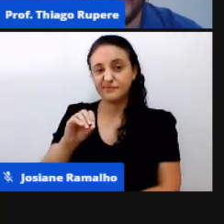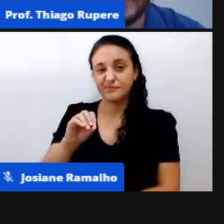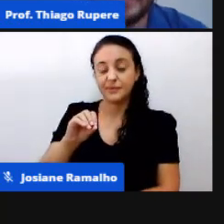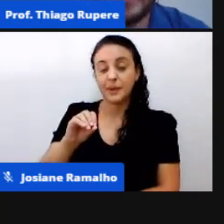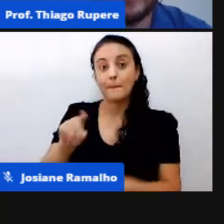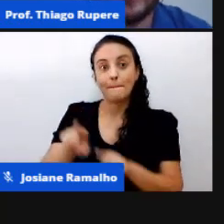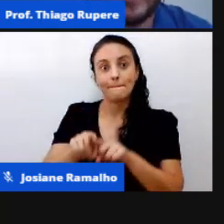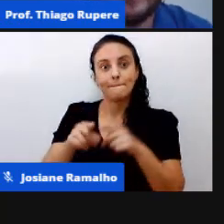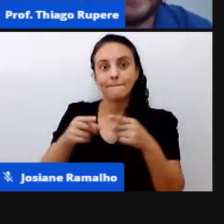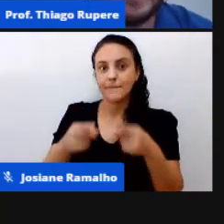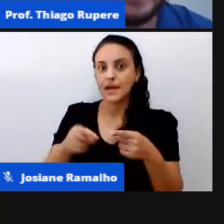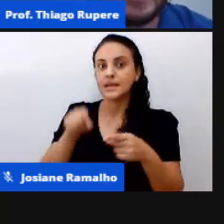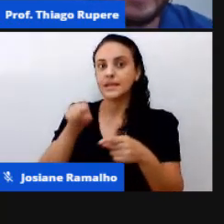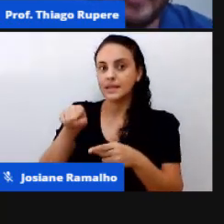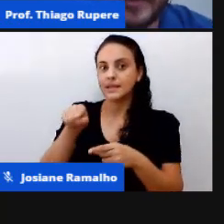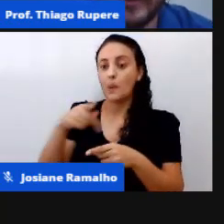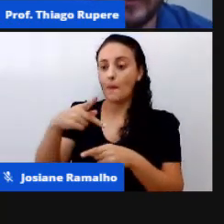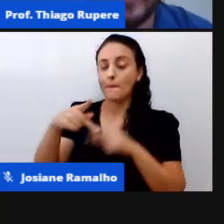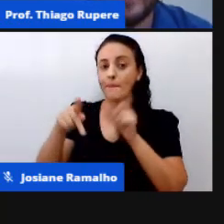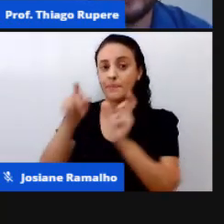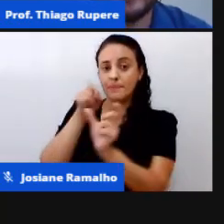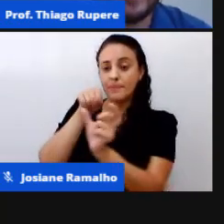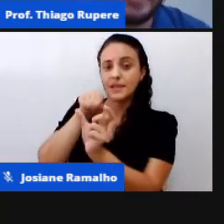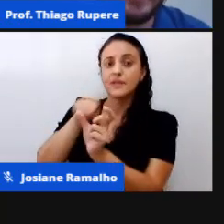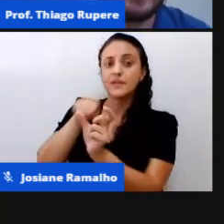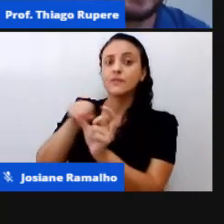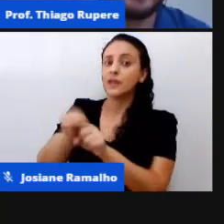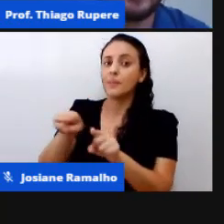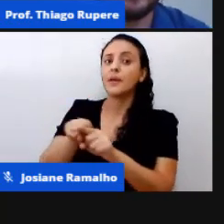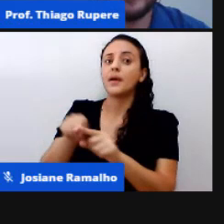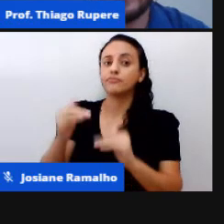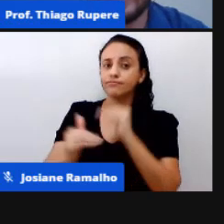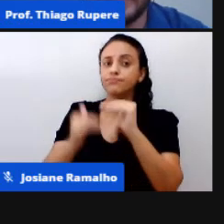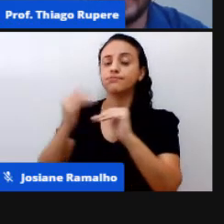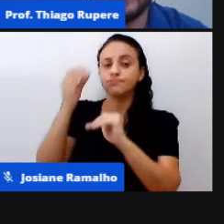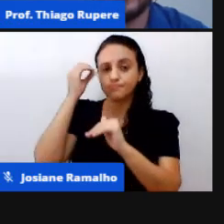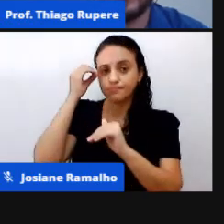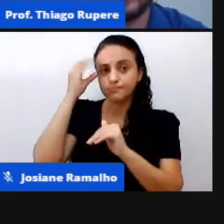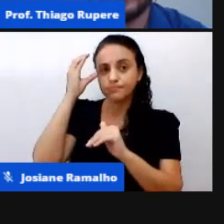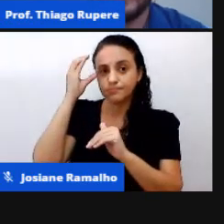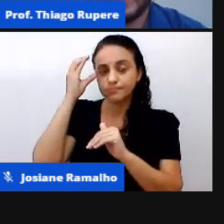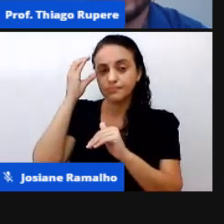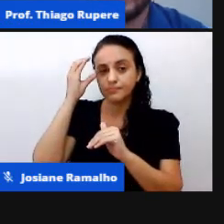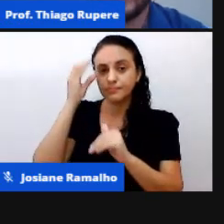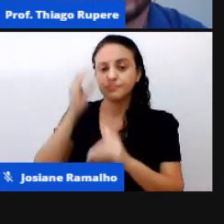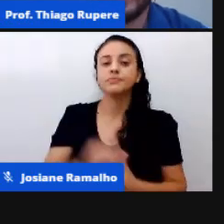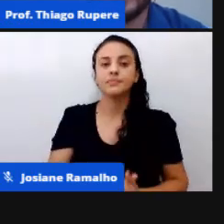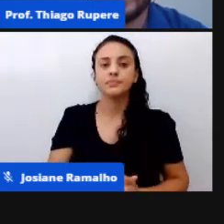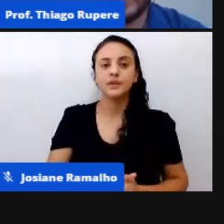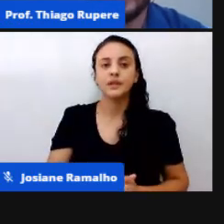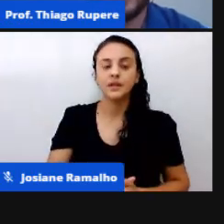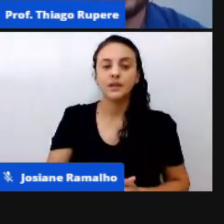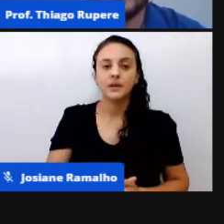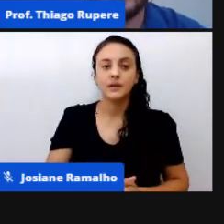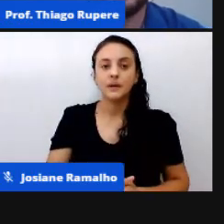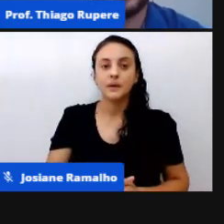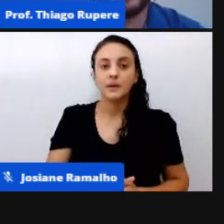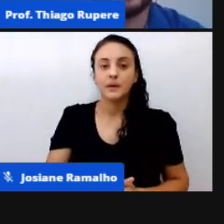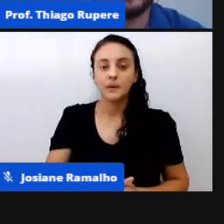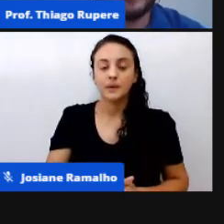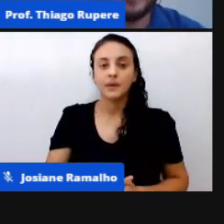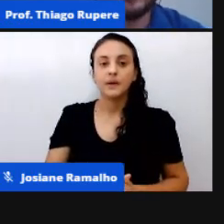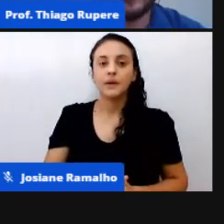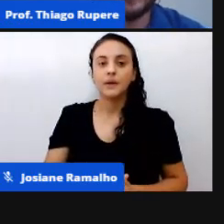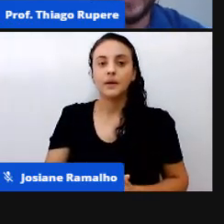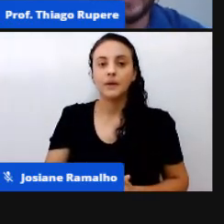você observar na literatura das metodologias ativas, sala de aula invertida, entre outros, vocês vão perceber que passivo